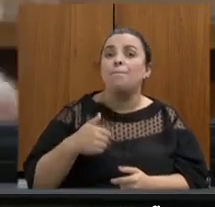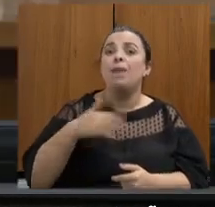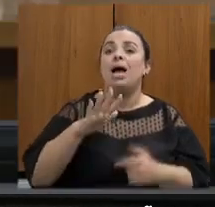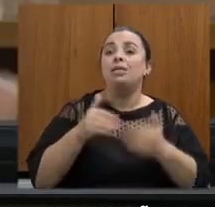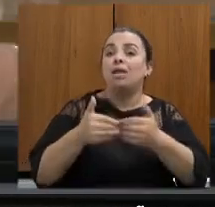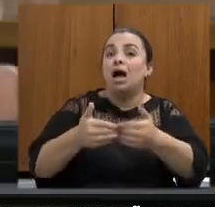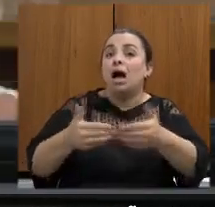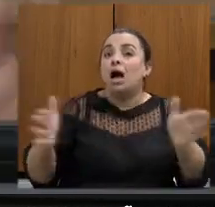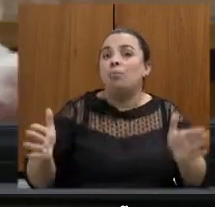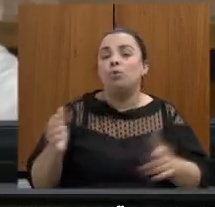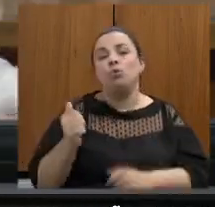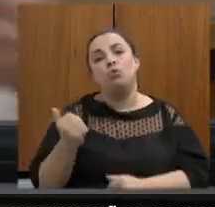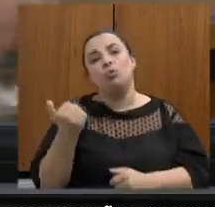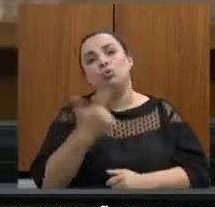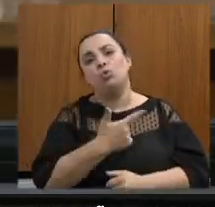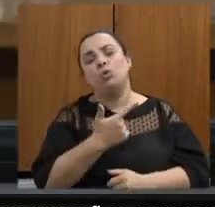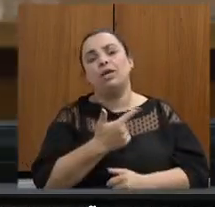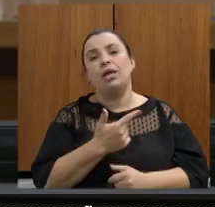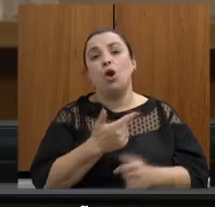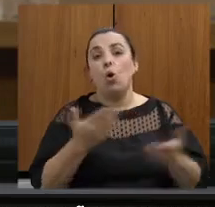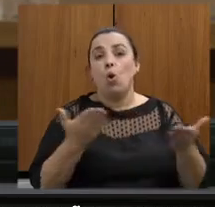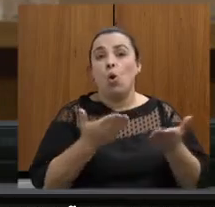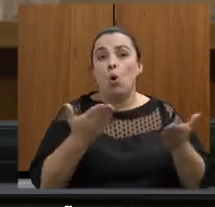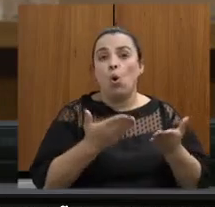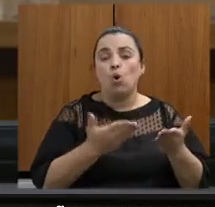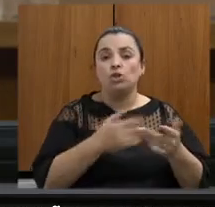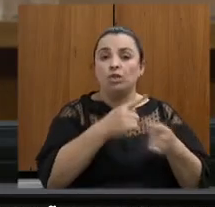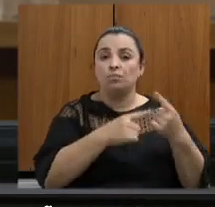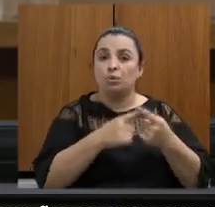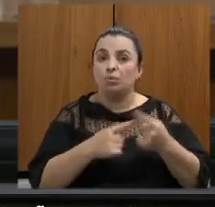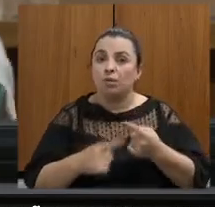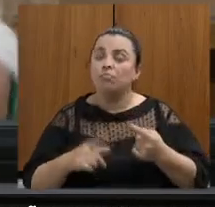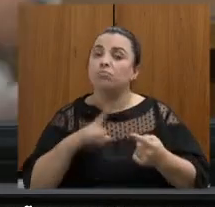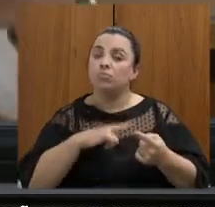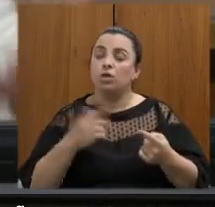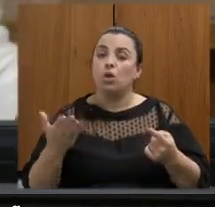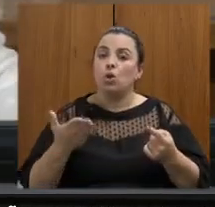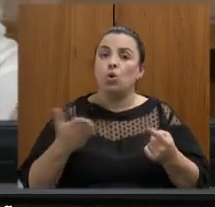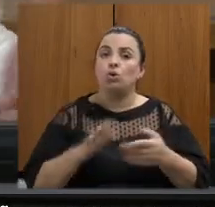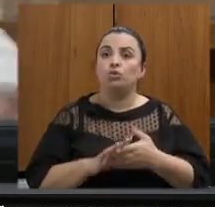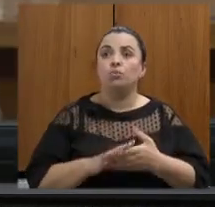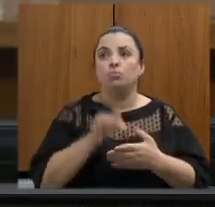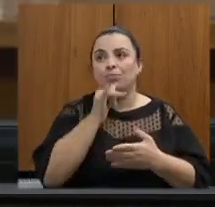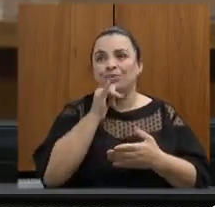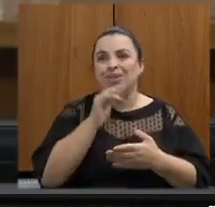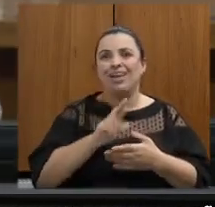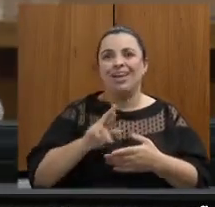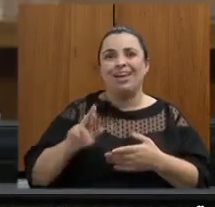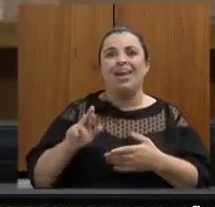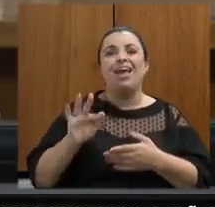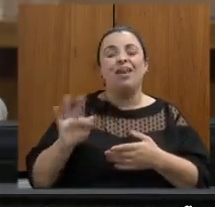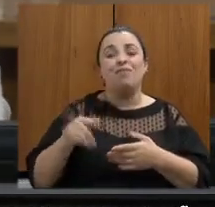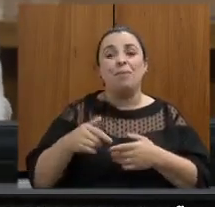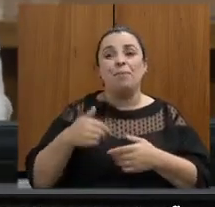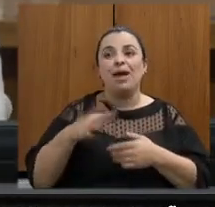abrangente do que as vedações que temos hoje mais abrangente no sentido de mais p é de que as vedações que temos hoje